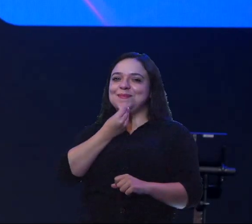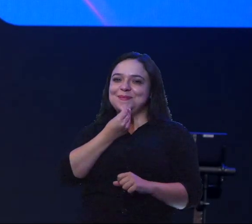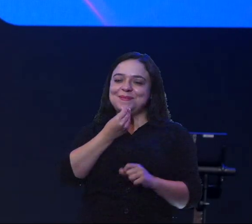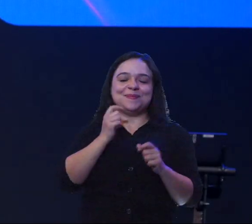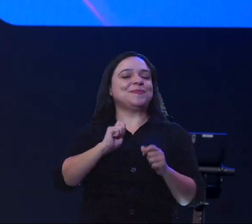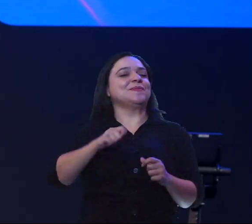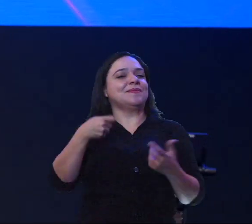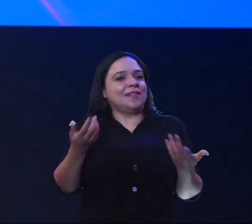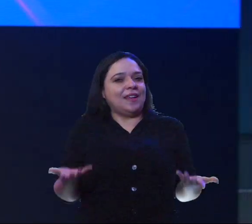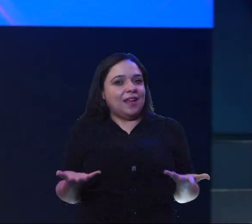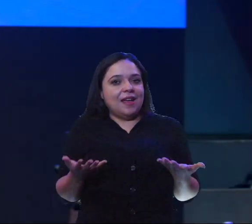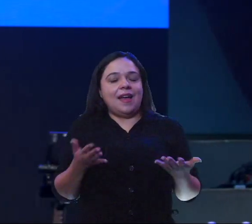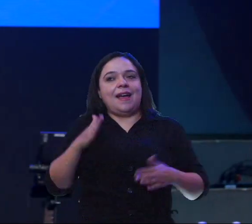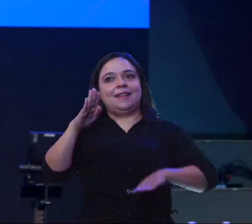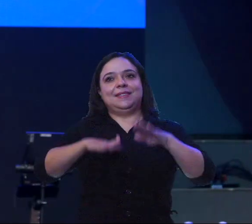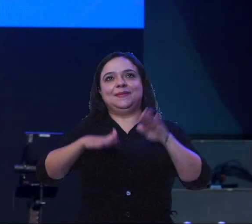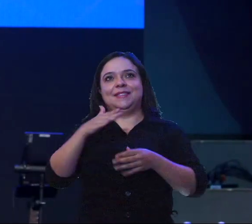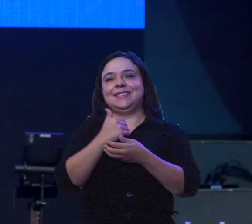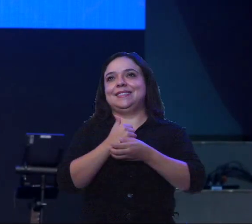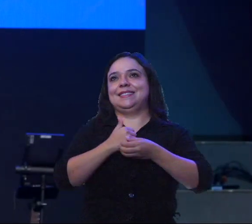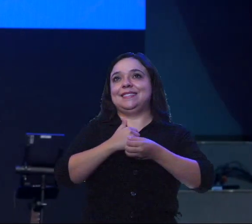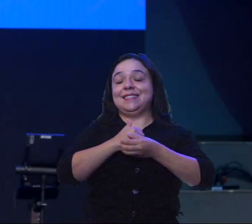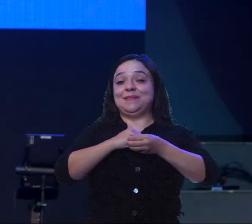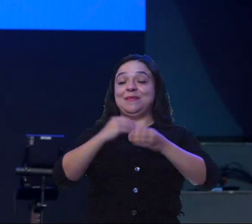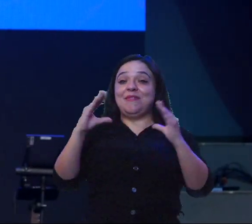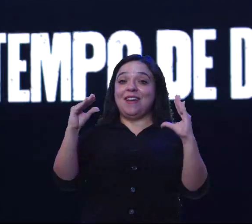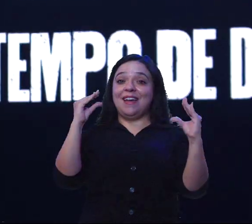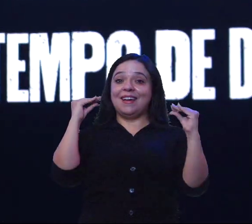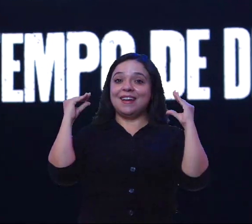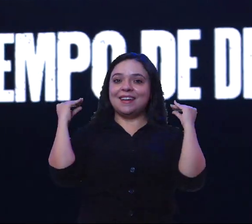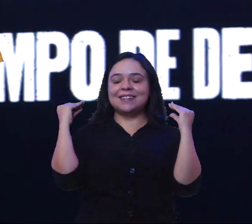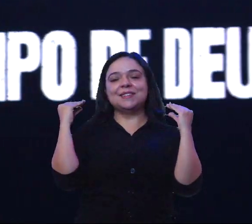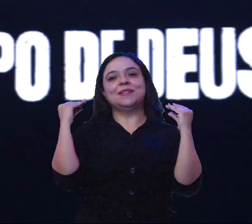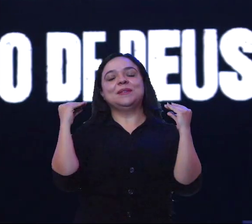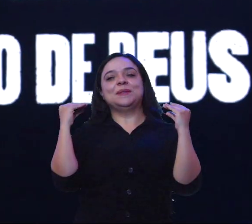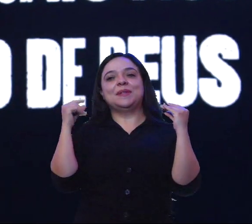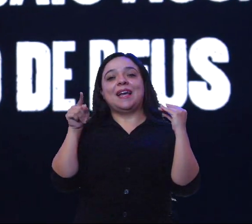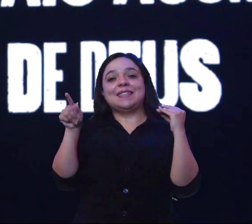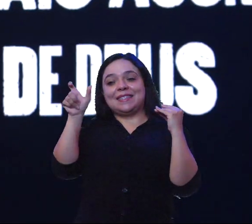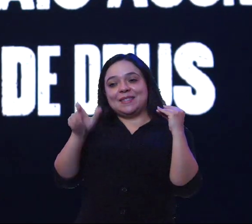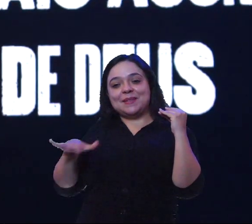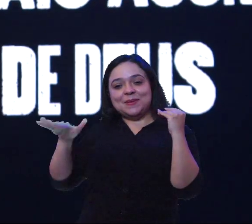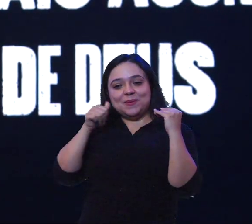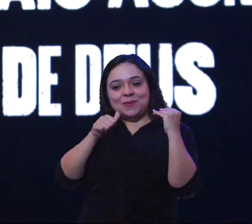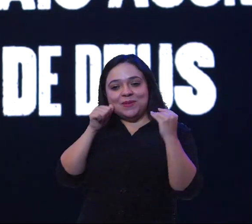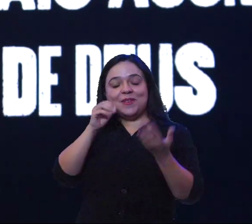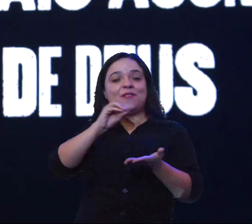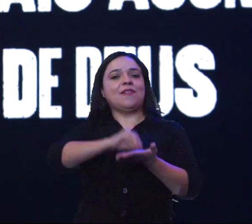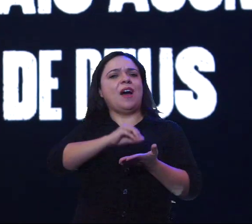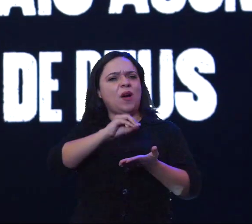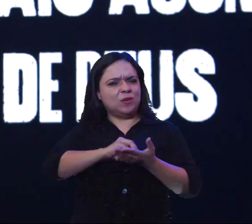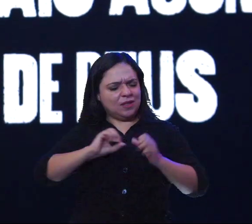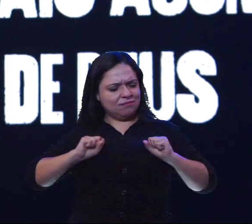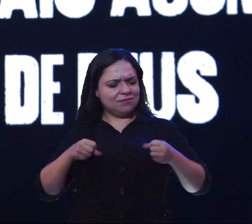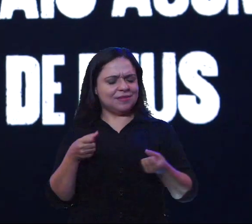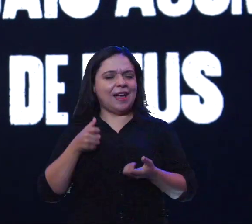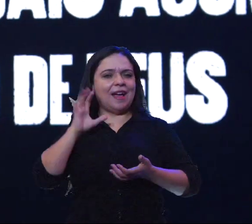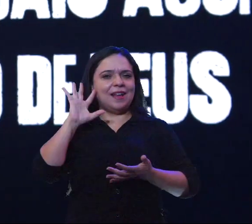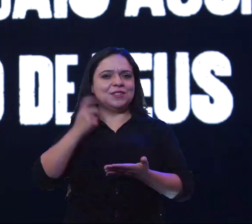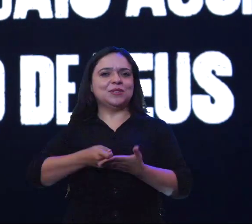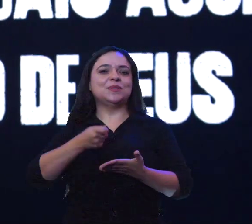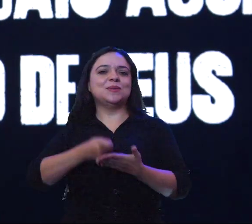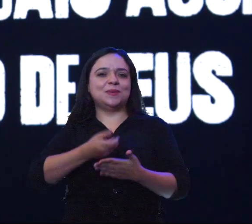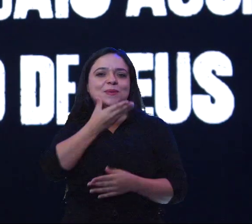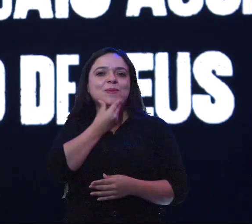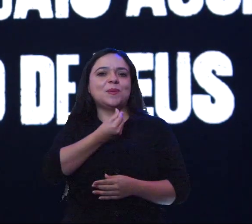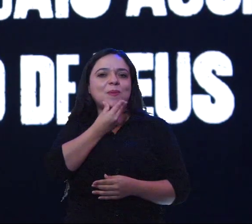Tá? Afinal de contas, né? Dizem por aí, né, pelo menos os relatos das mulheres, é que está faltando um pouco mais de atitude para